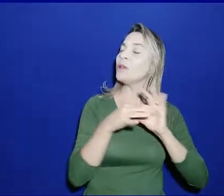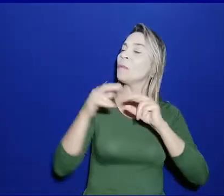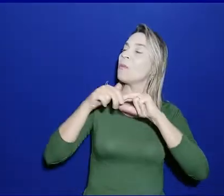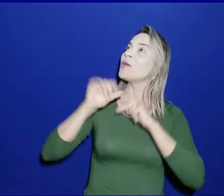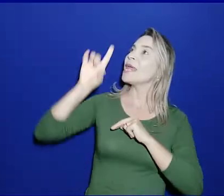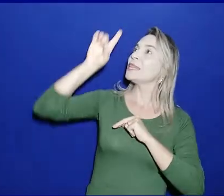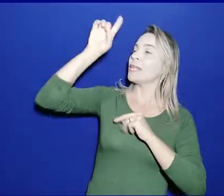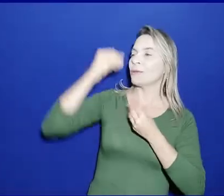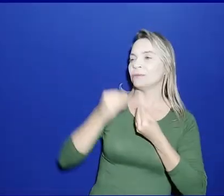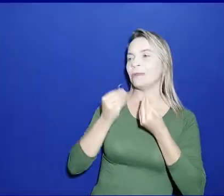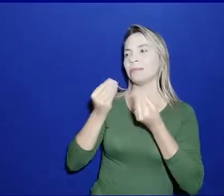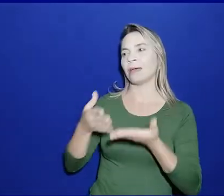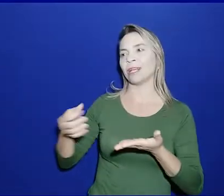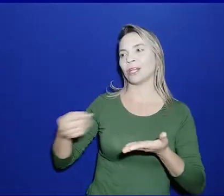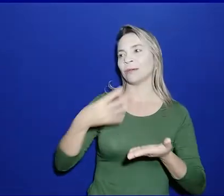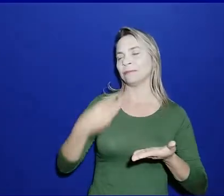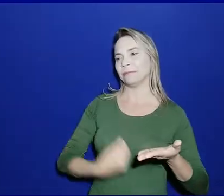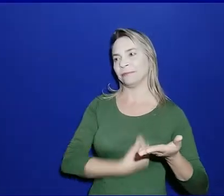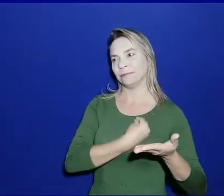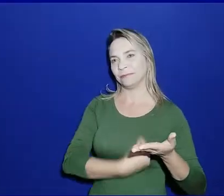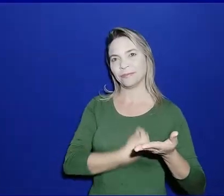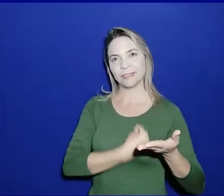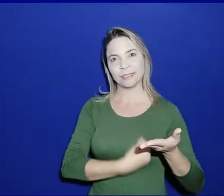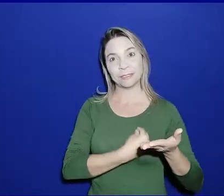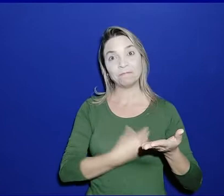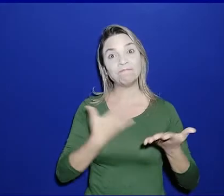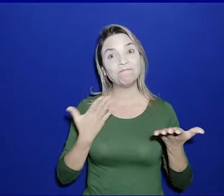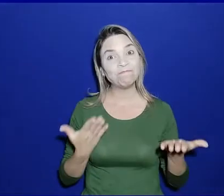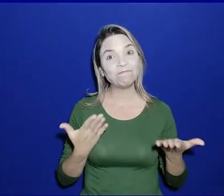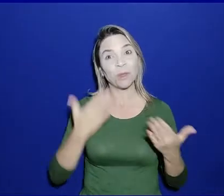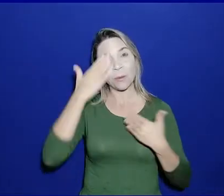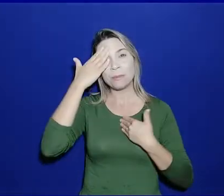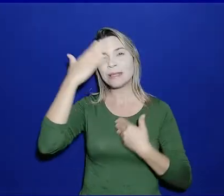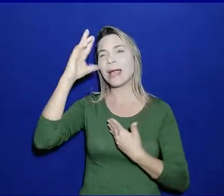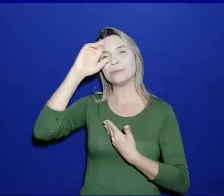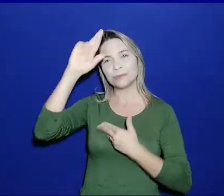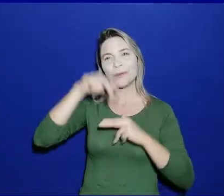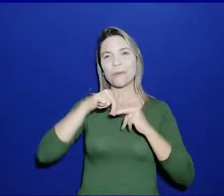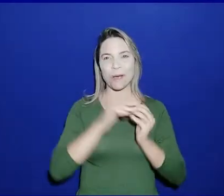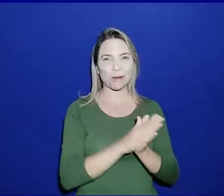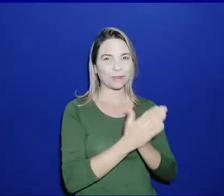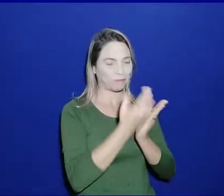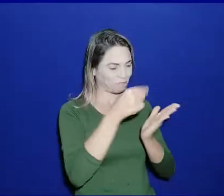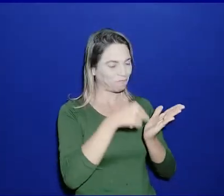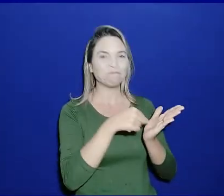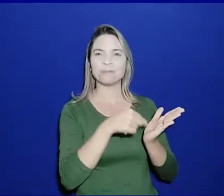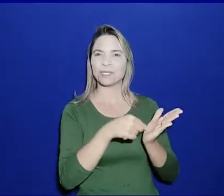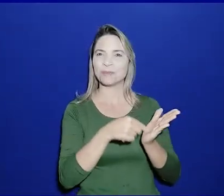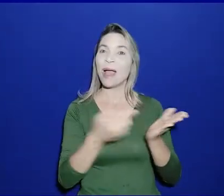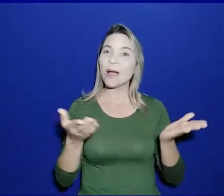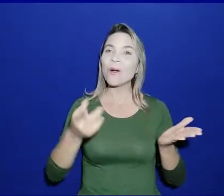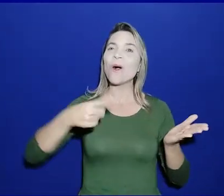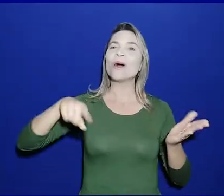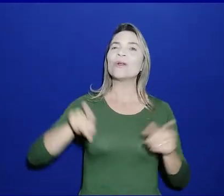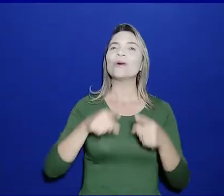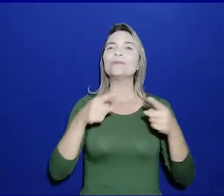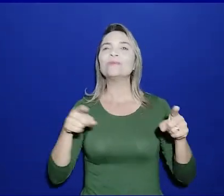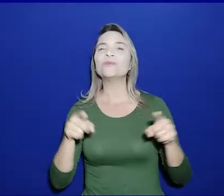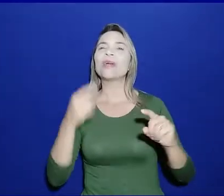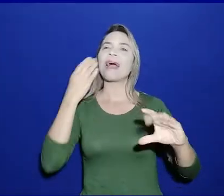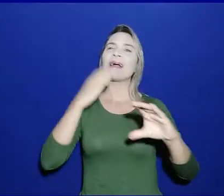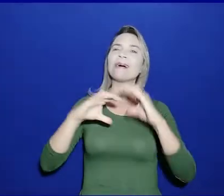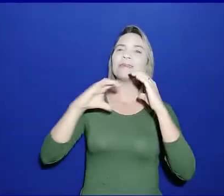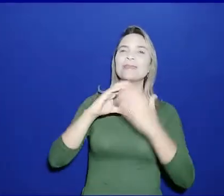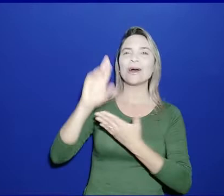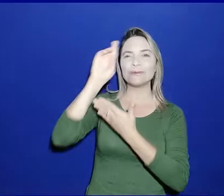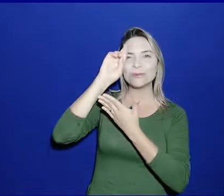em Deus. Louvado seja o nosso Senhor por sua palavra. Nesse momento, cante ao Senhor, louve ao Senhor